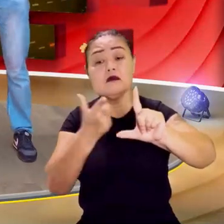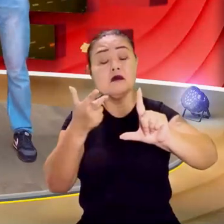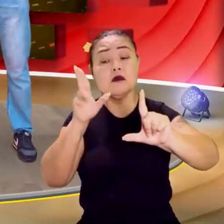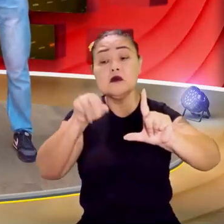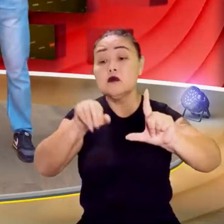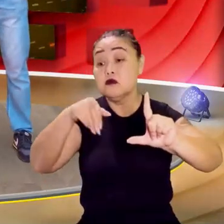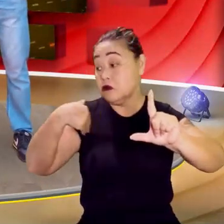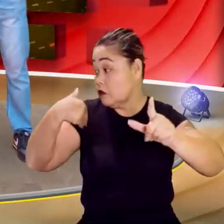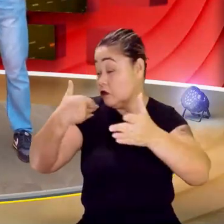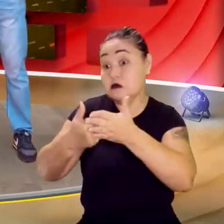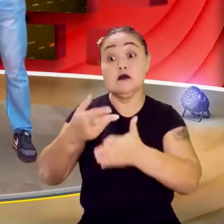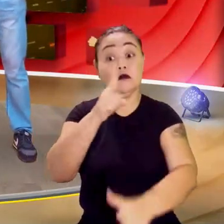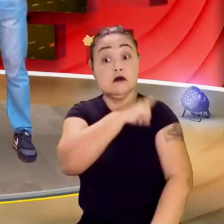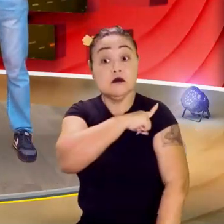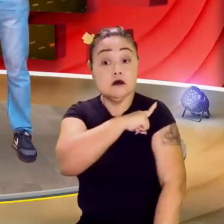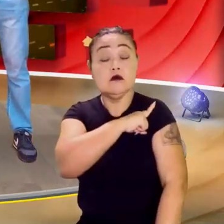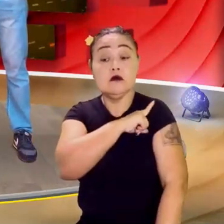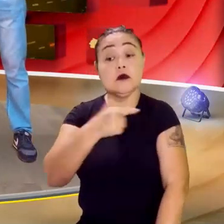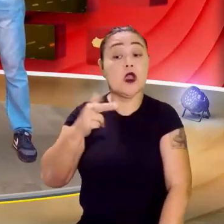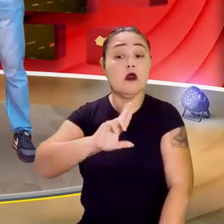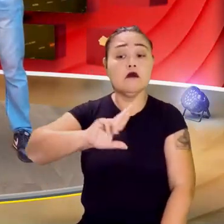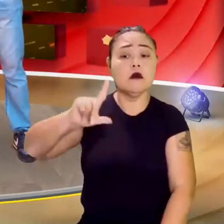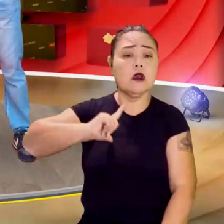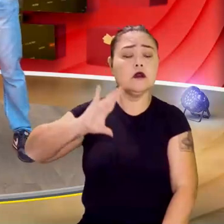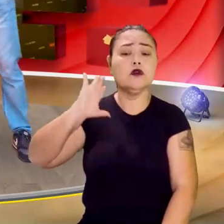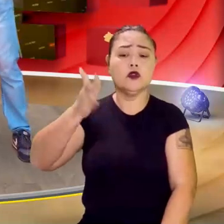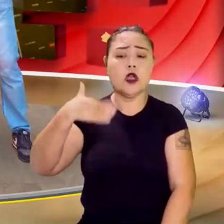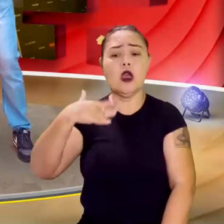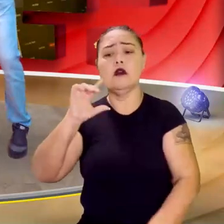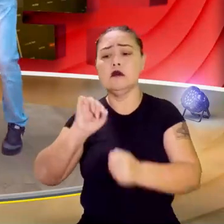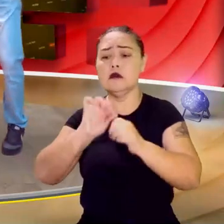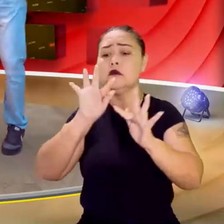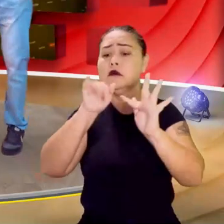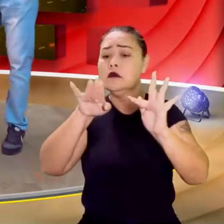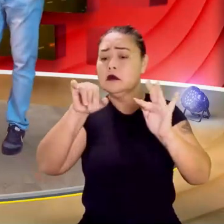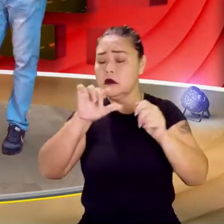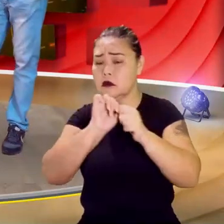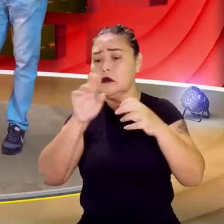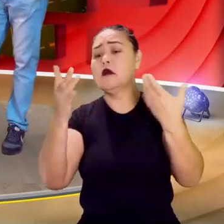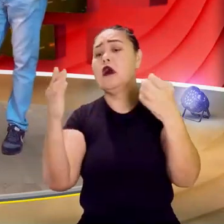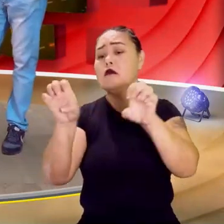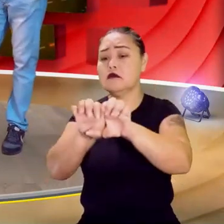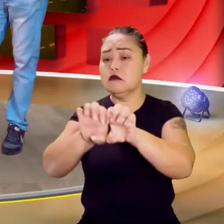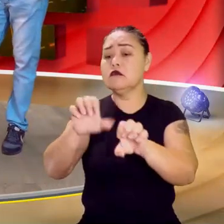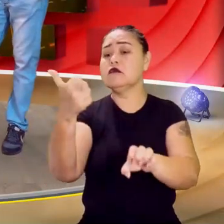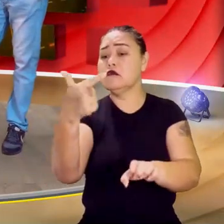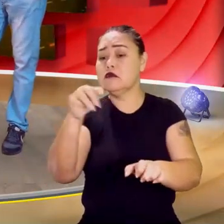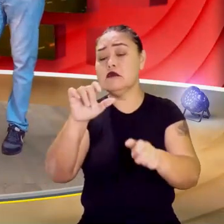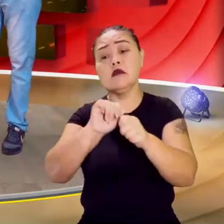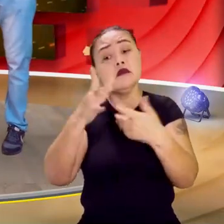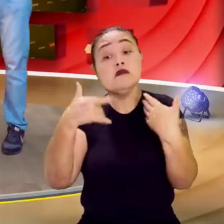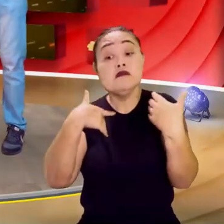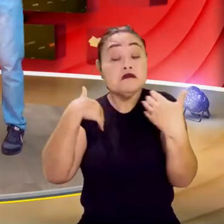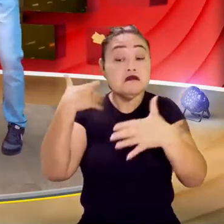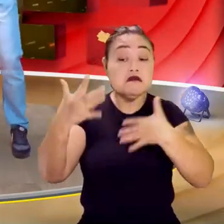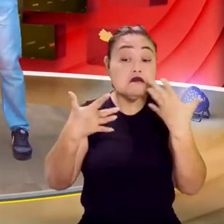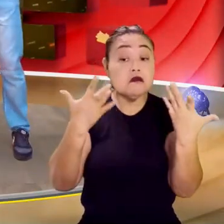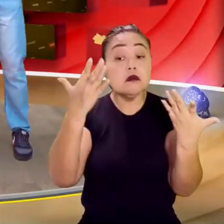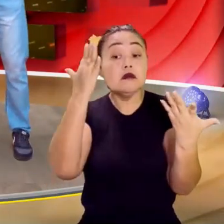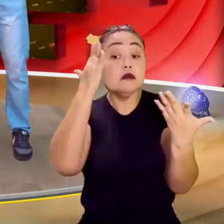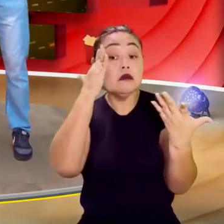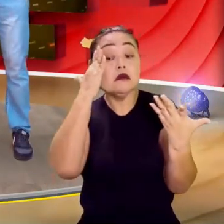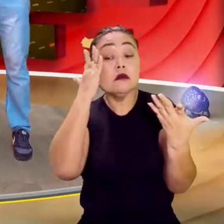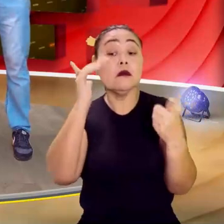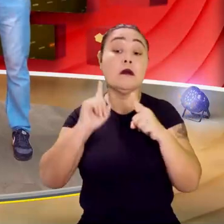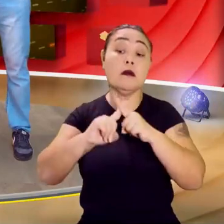primeiro ano, até o primeiro ano, né? Diferente de outros, como a gente já tinha visto na função afim, já tínhamos visto a equação do primeiro grau. Então fica uma coisa mais